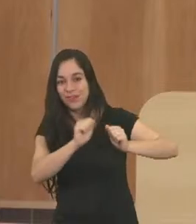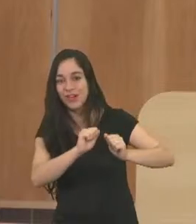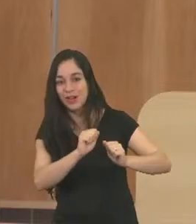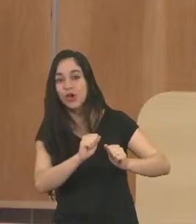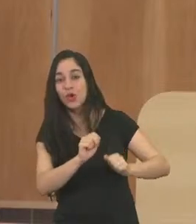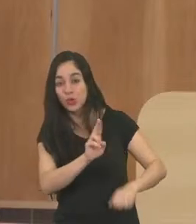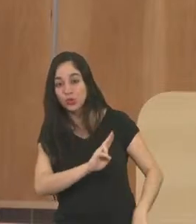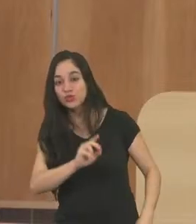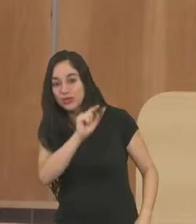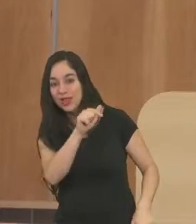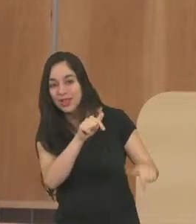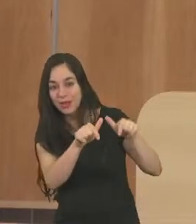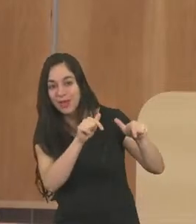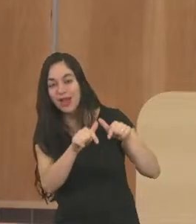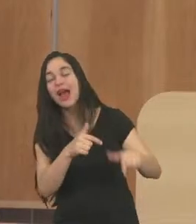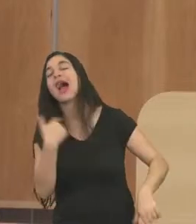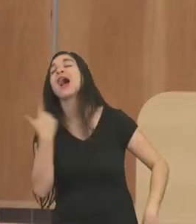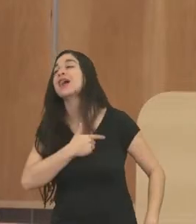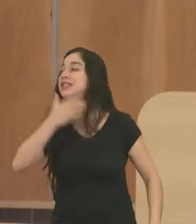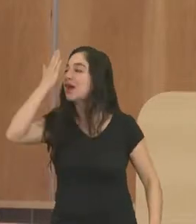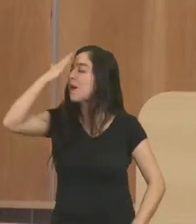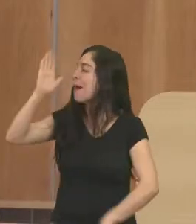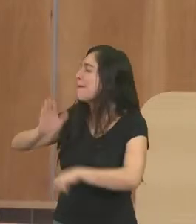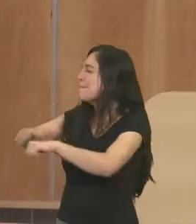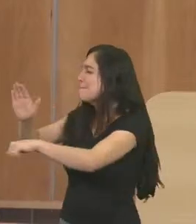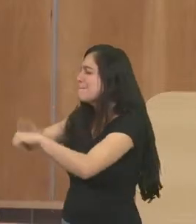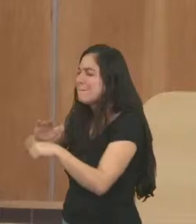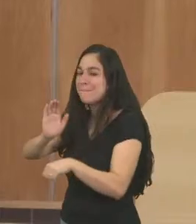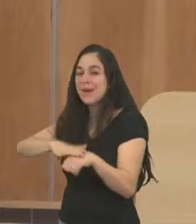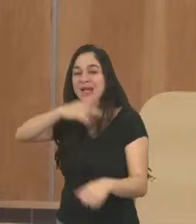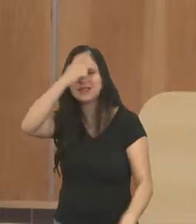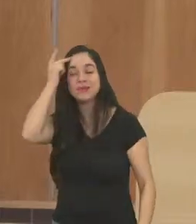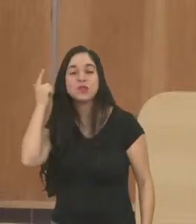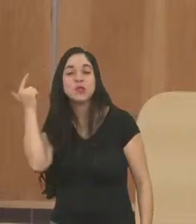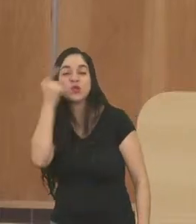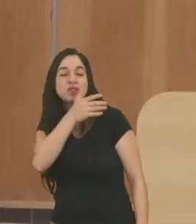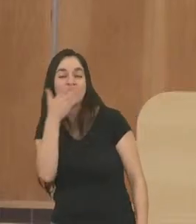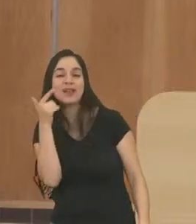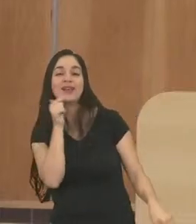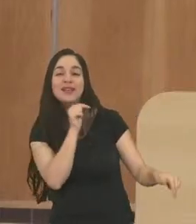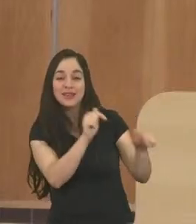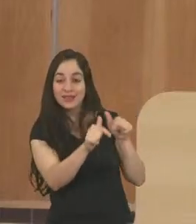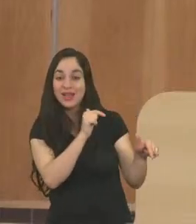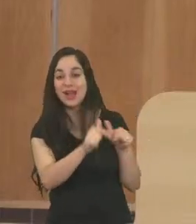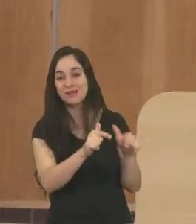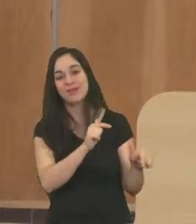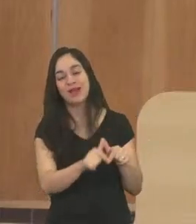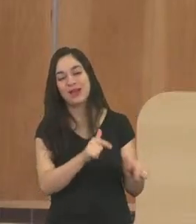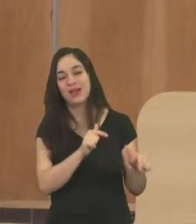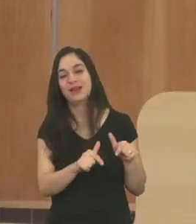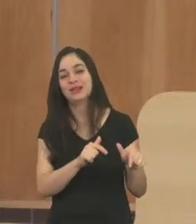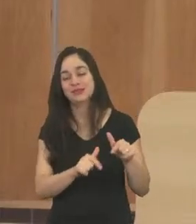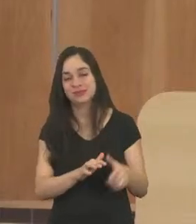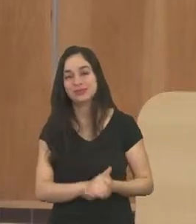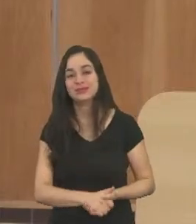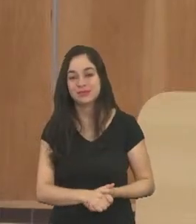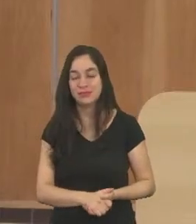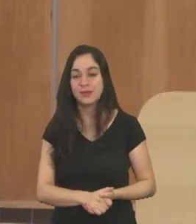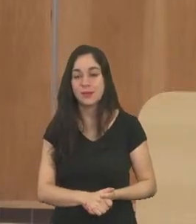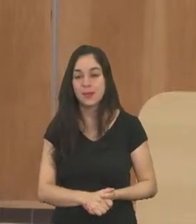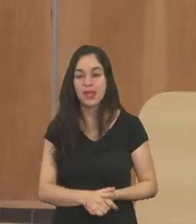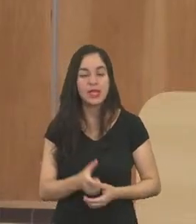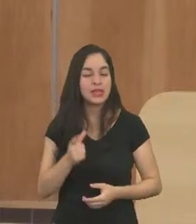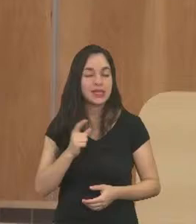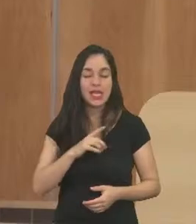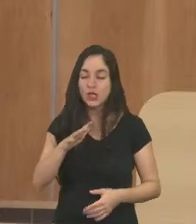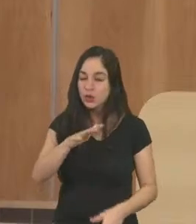dos empregos, e a gente sabe que a cada emprego que existe na indústria, significa outras dezenas de empregos que tem em